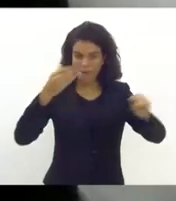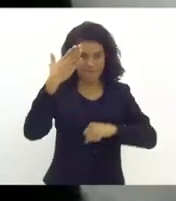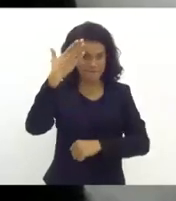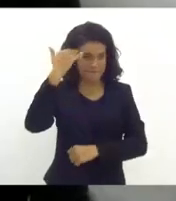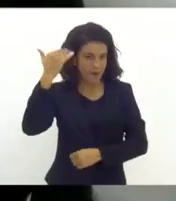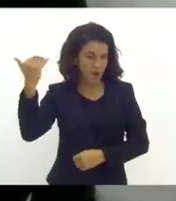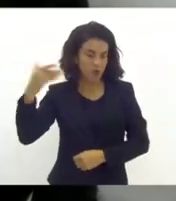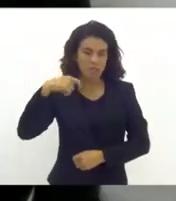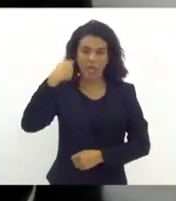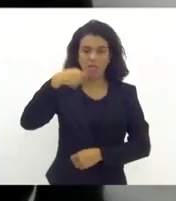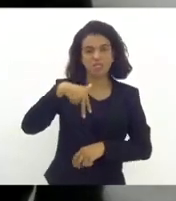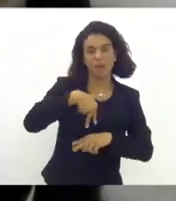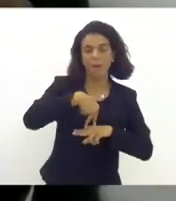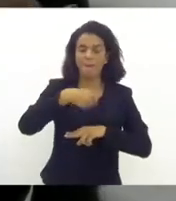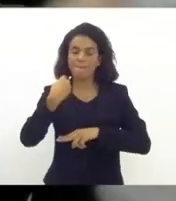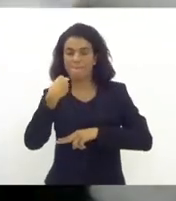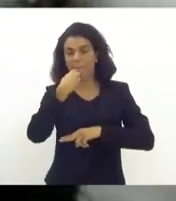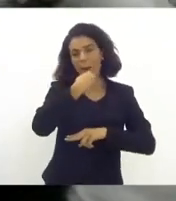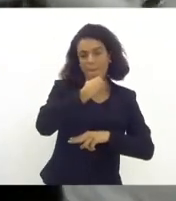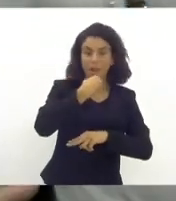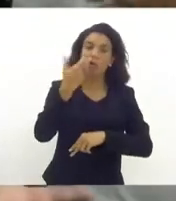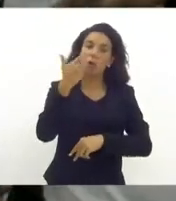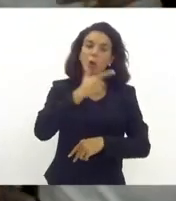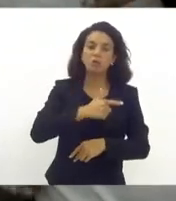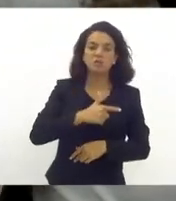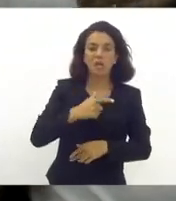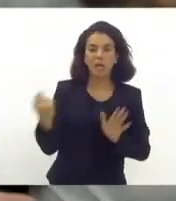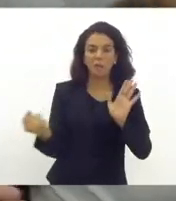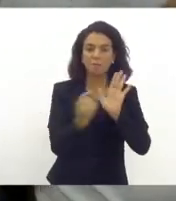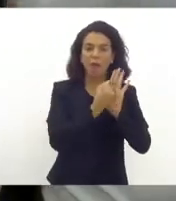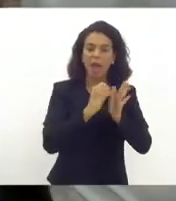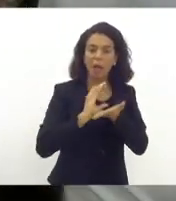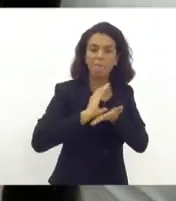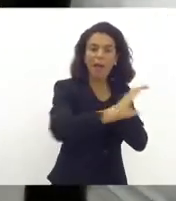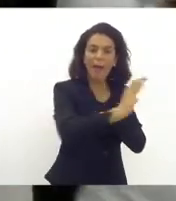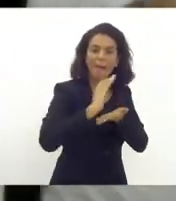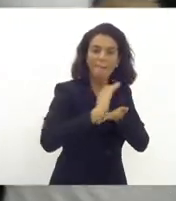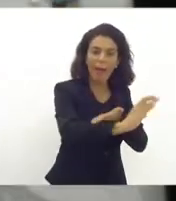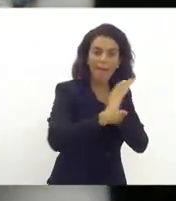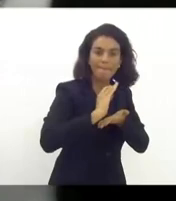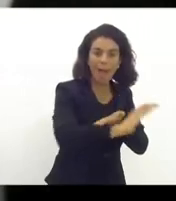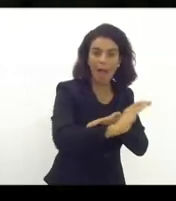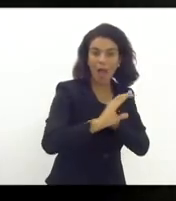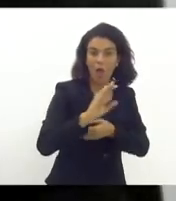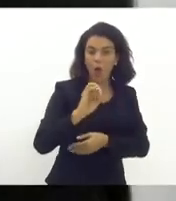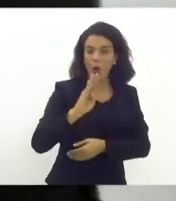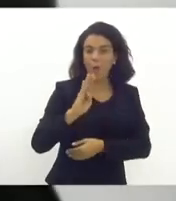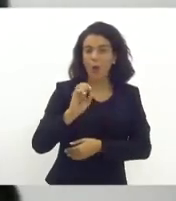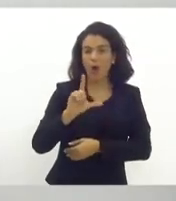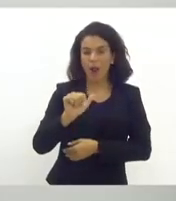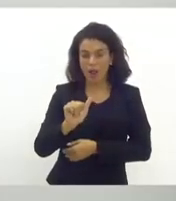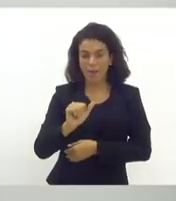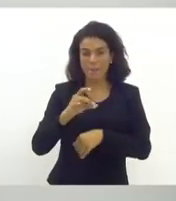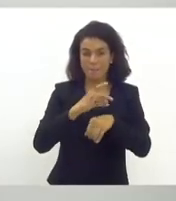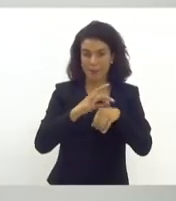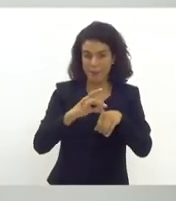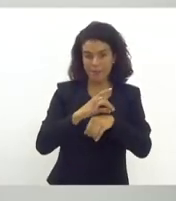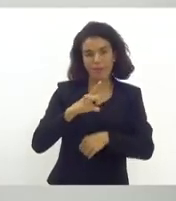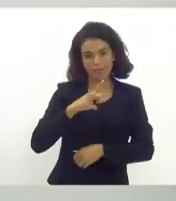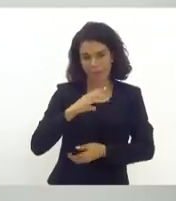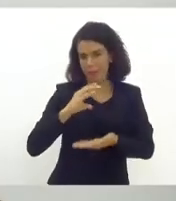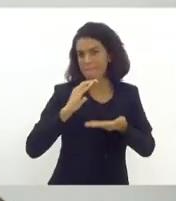chega no carnaval conseguem as grandes marcas de fazer o que querem ou Bola Preta deve ter